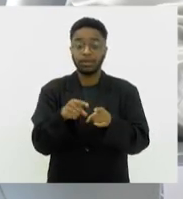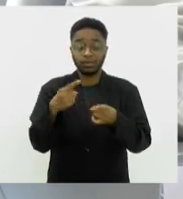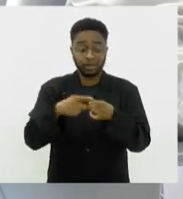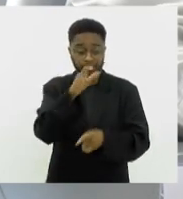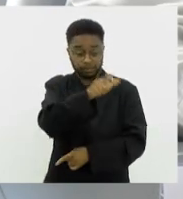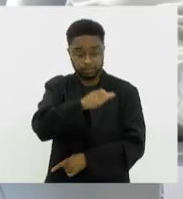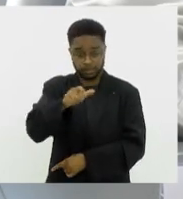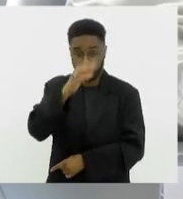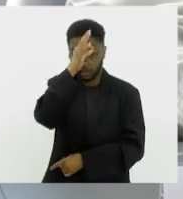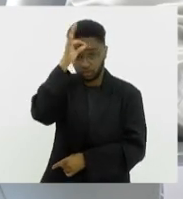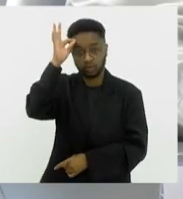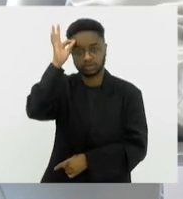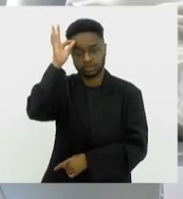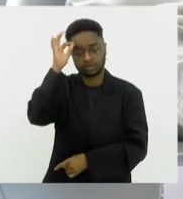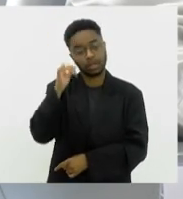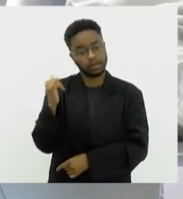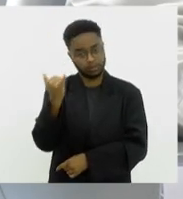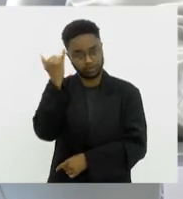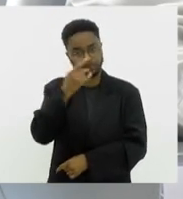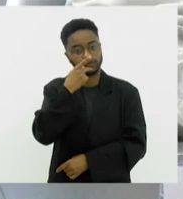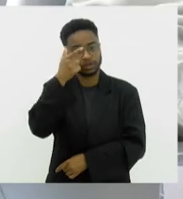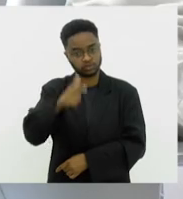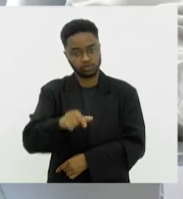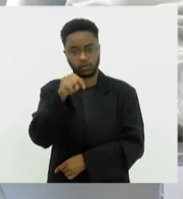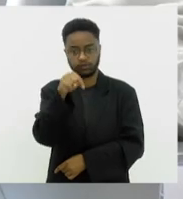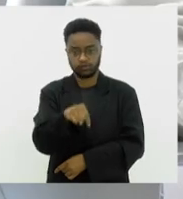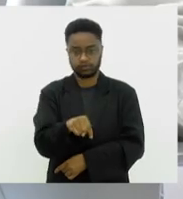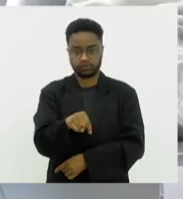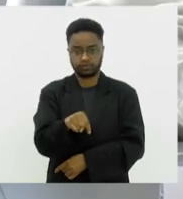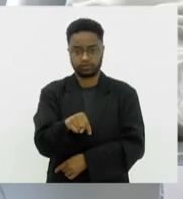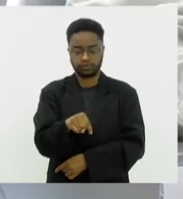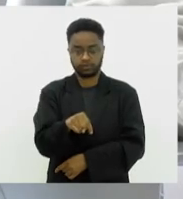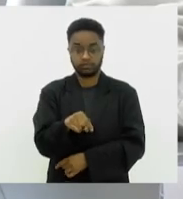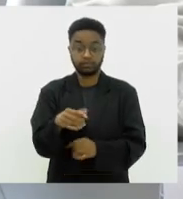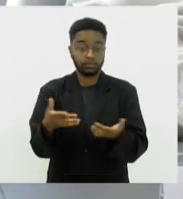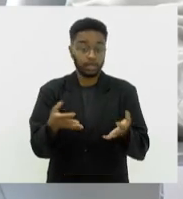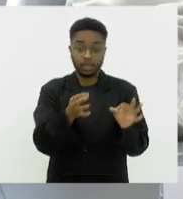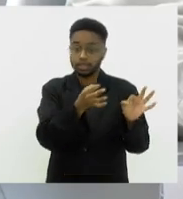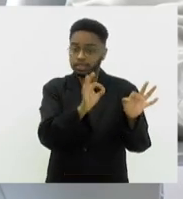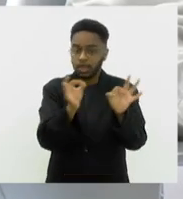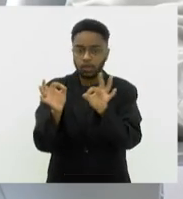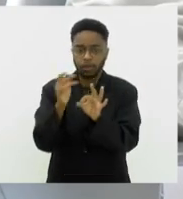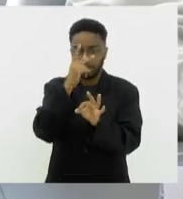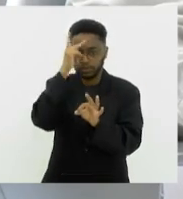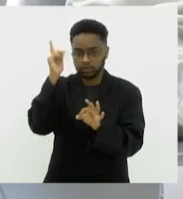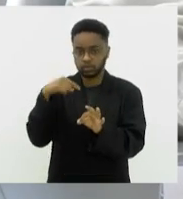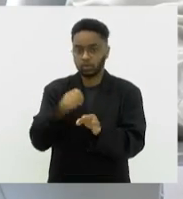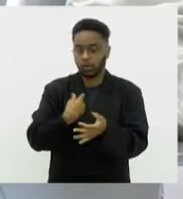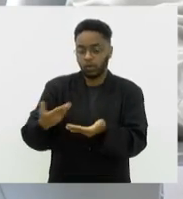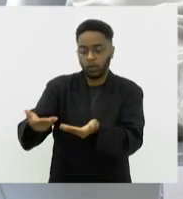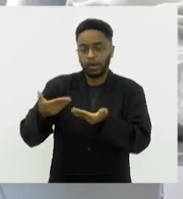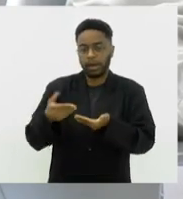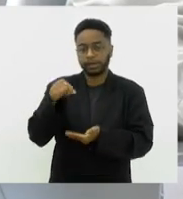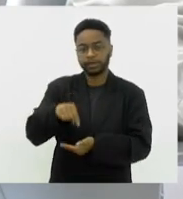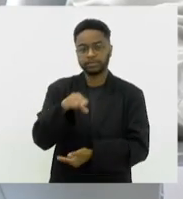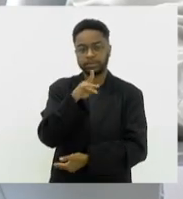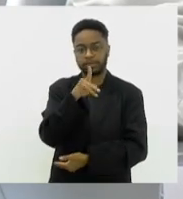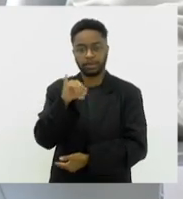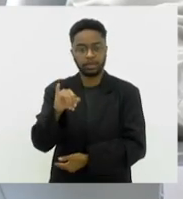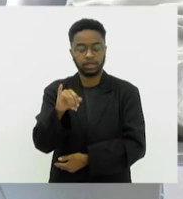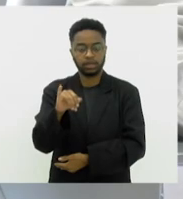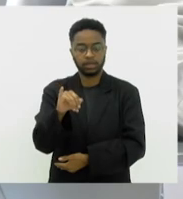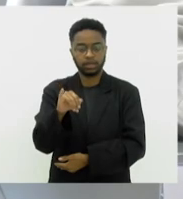inocentes isso é importante reafirmar aqui nenhum dos casos ouvidos nesta CPI as pessoas não